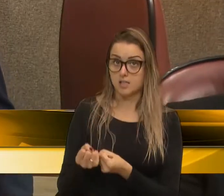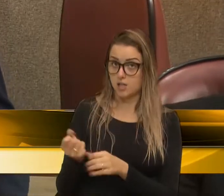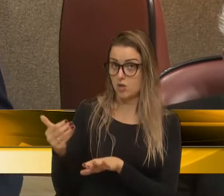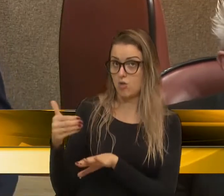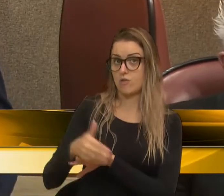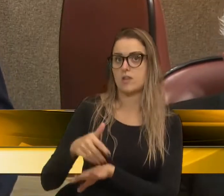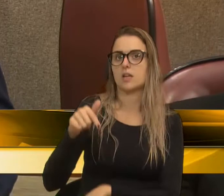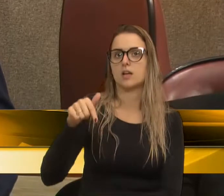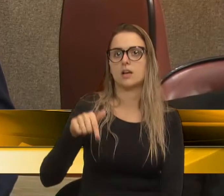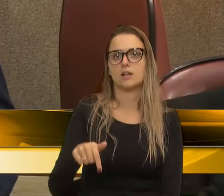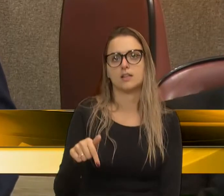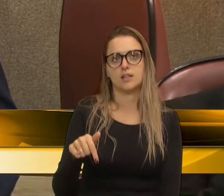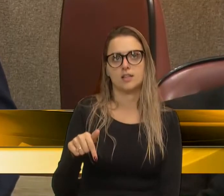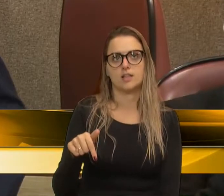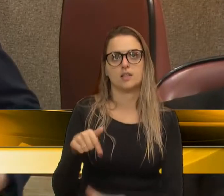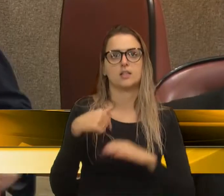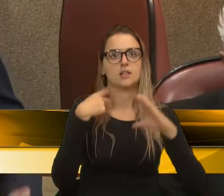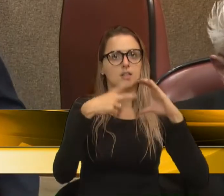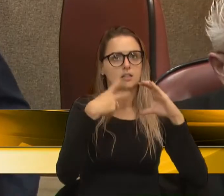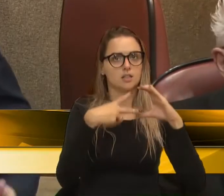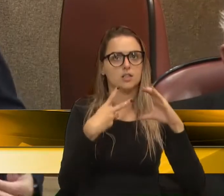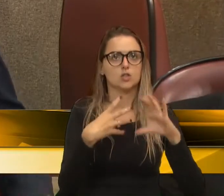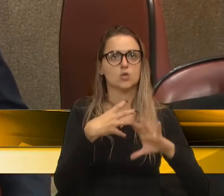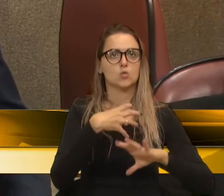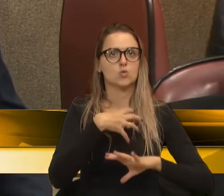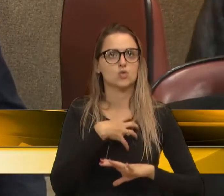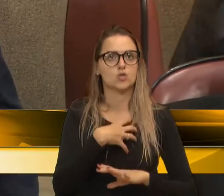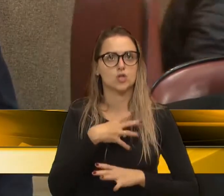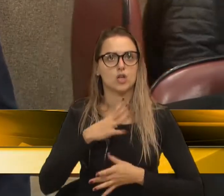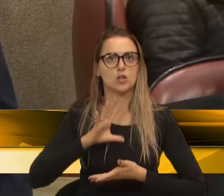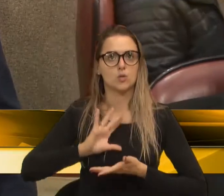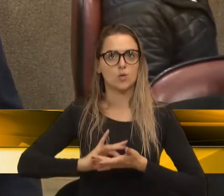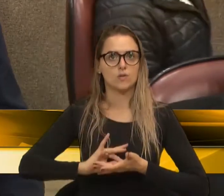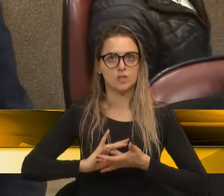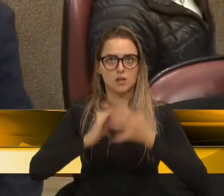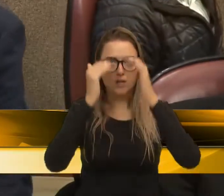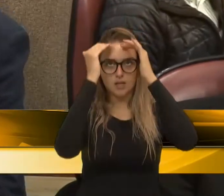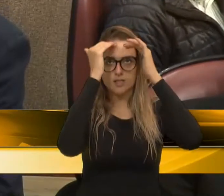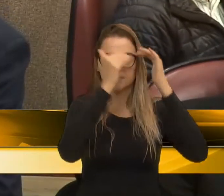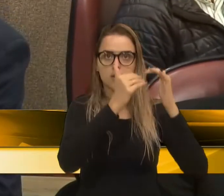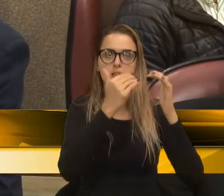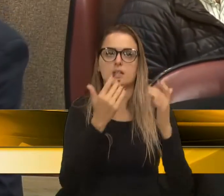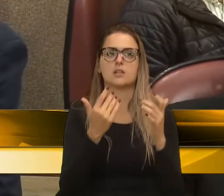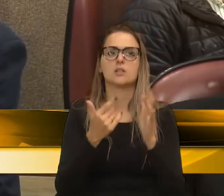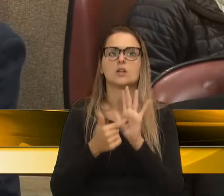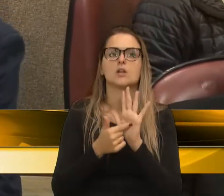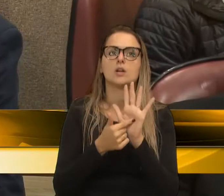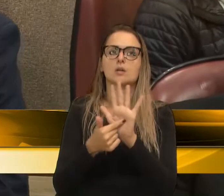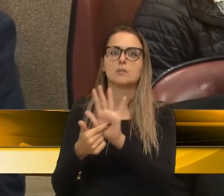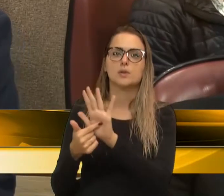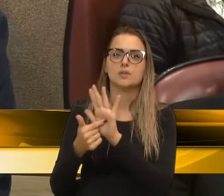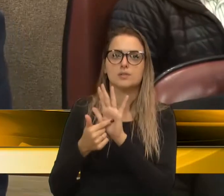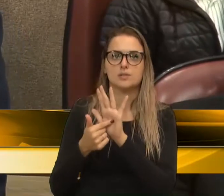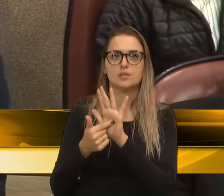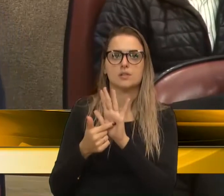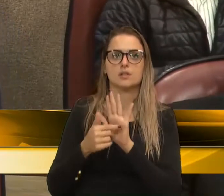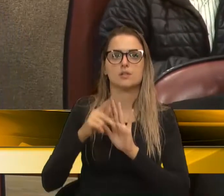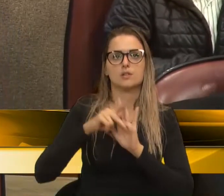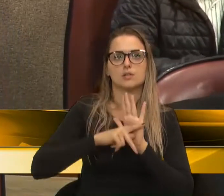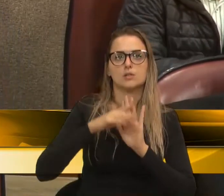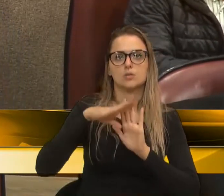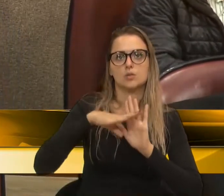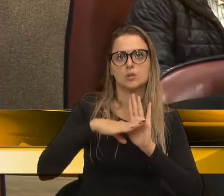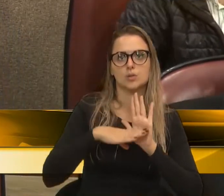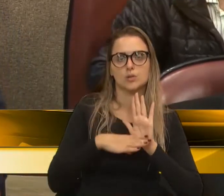público de uma forma sigilosa, formal, respeitosa, de trazer este plano em